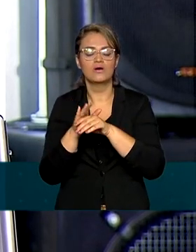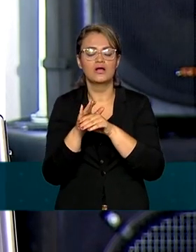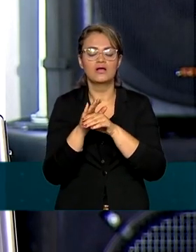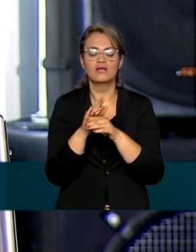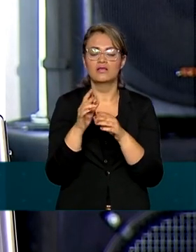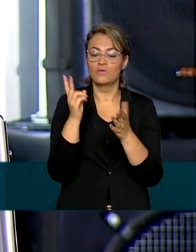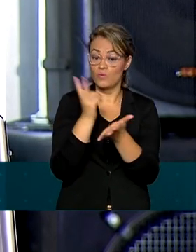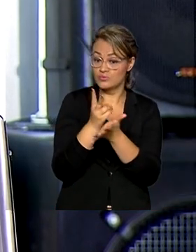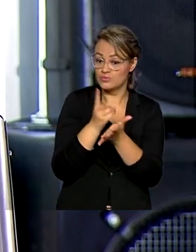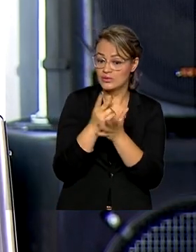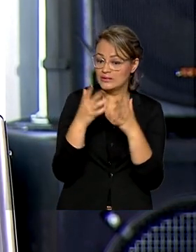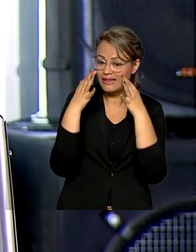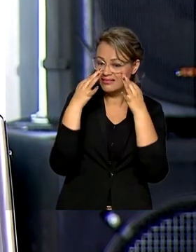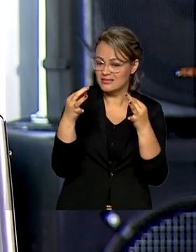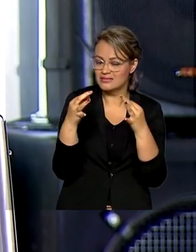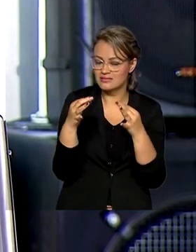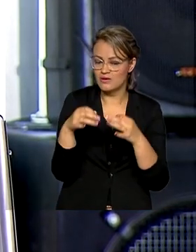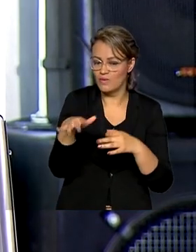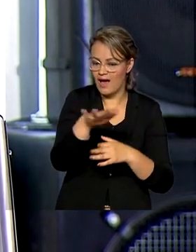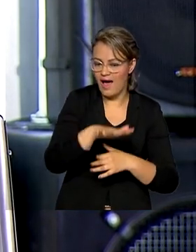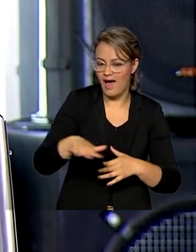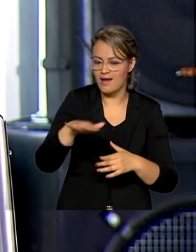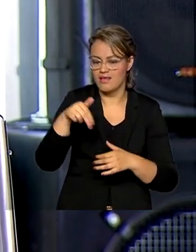permanentes sendo sempre atentas à conjuntura nacional. E aí Obrigado.